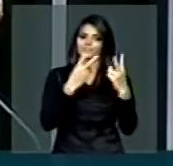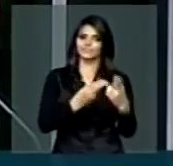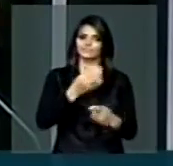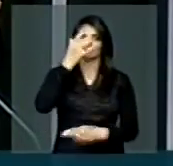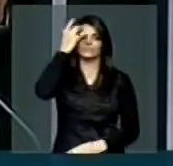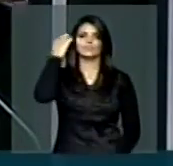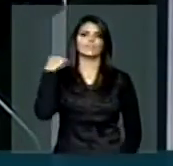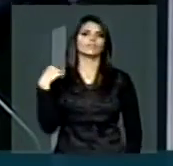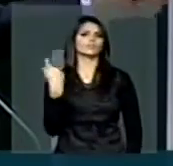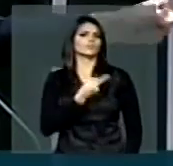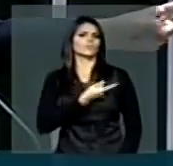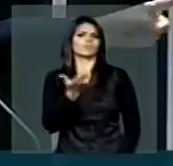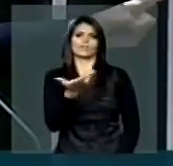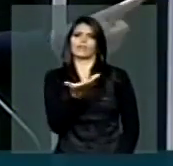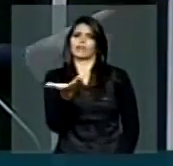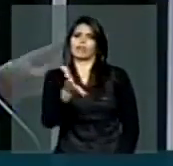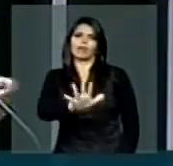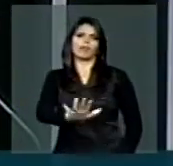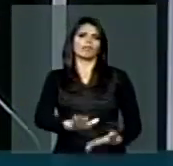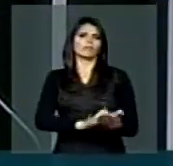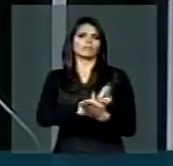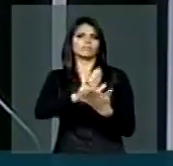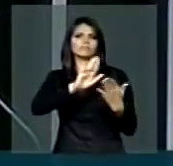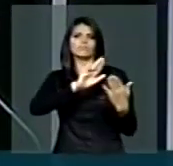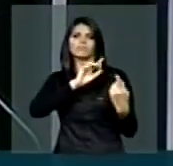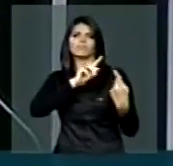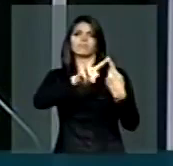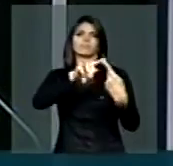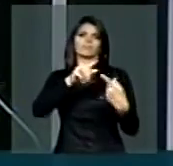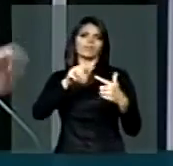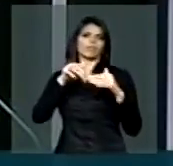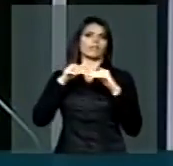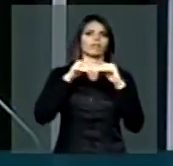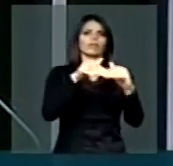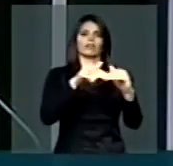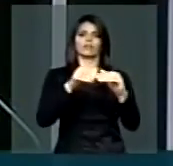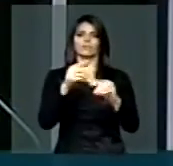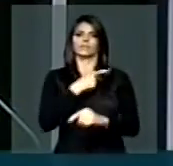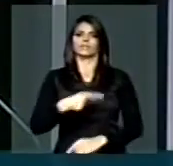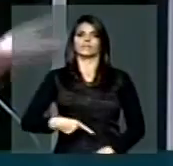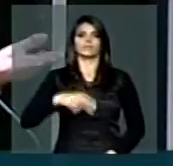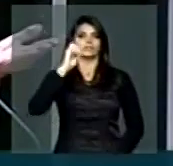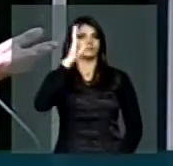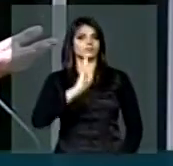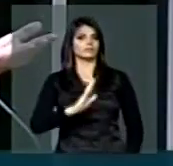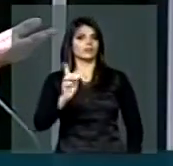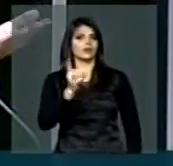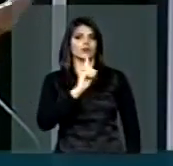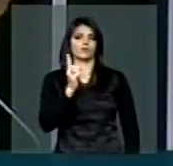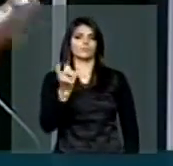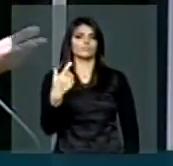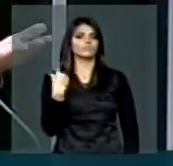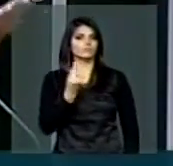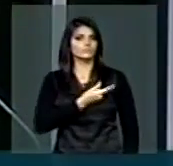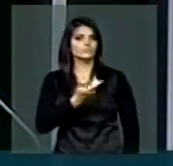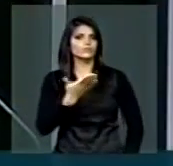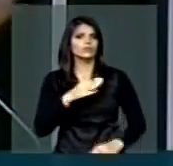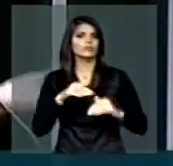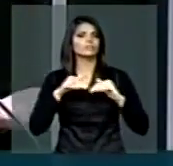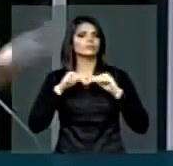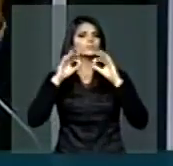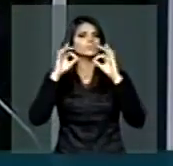Nós não queremos afrontar a presidente da República. Nós queremos é fazer justiça. Nós queremos